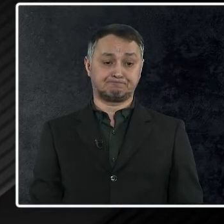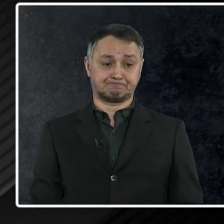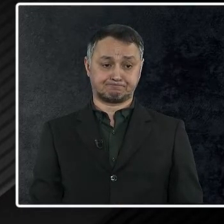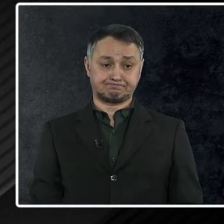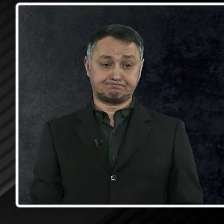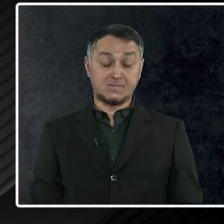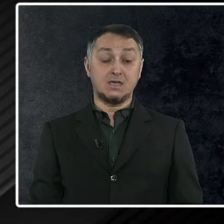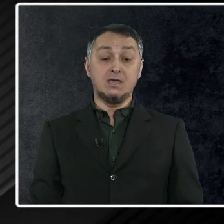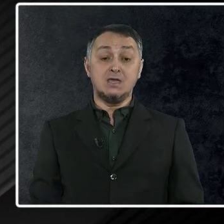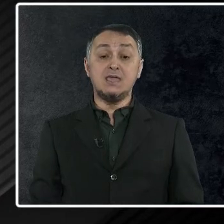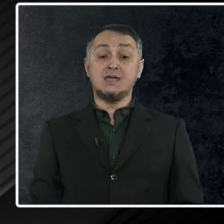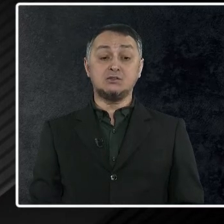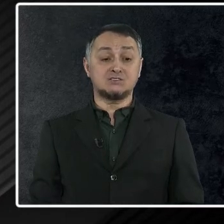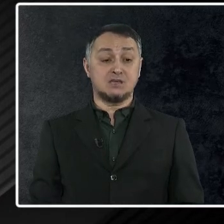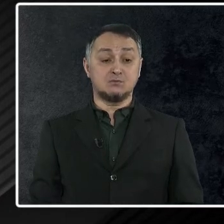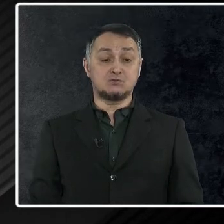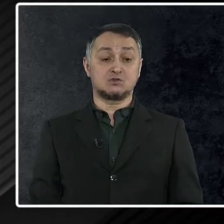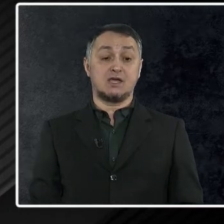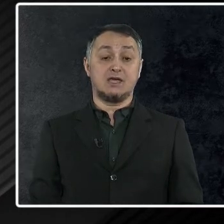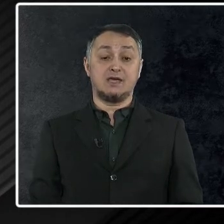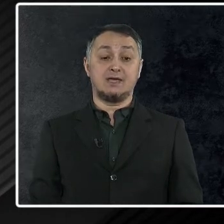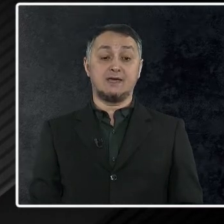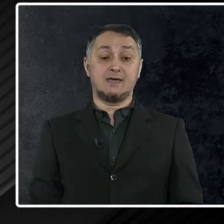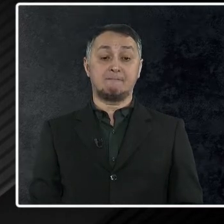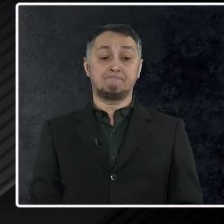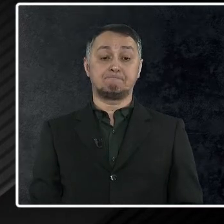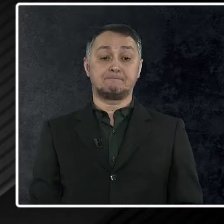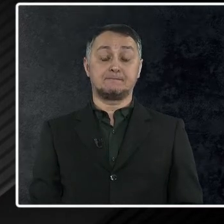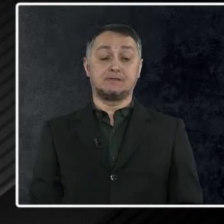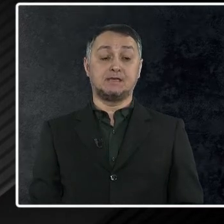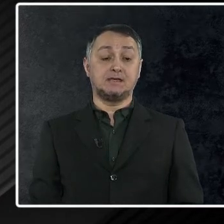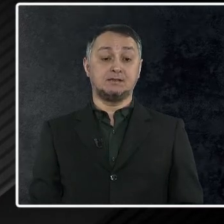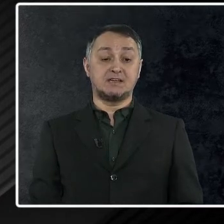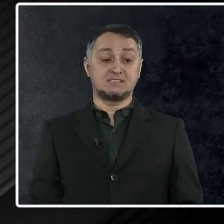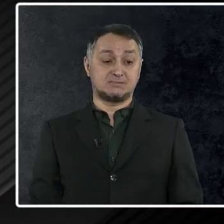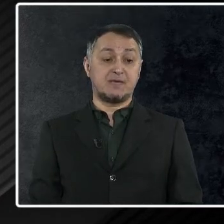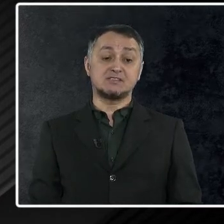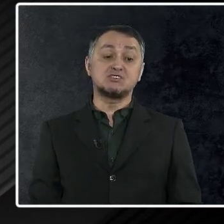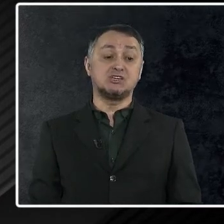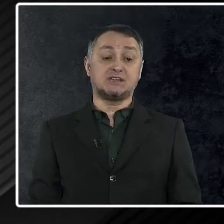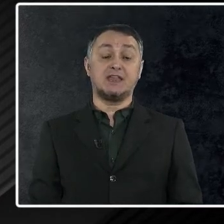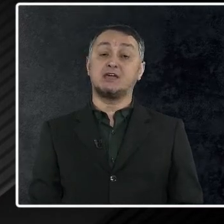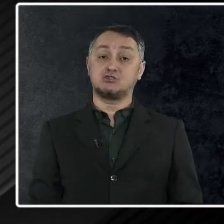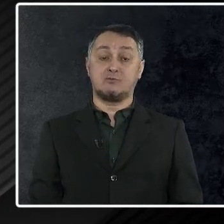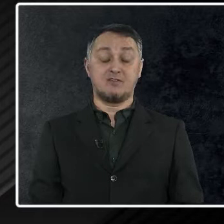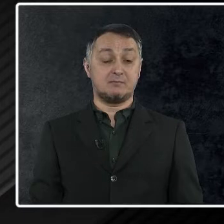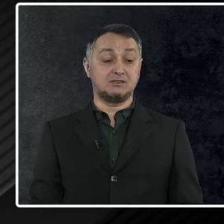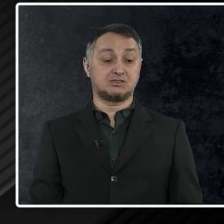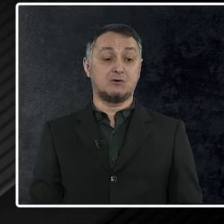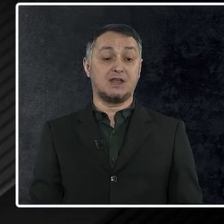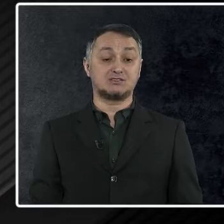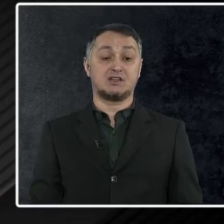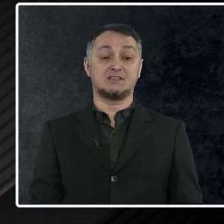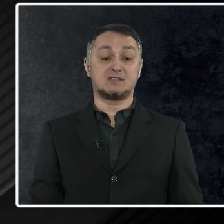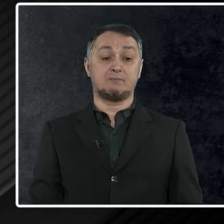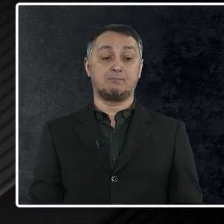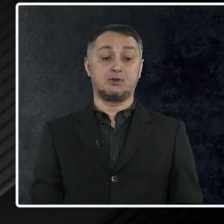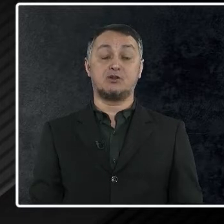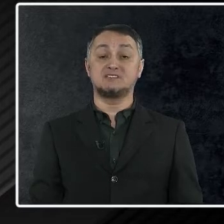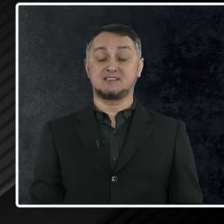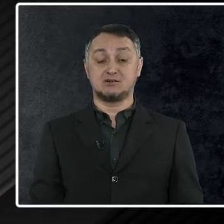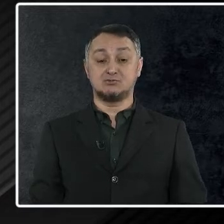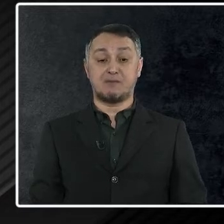seguindo. E aí nós temos que nas despesas de internet, obviamente, estão relacionadas